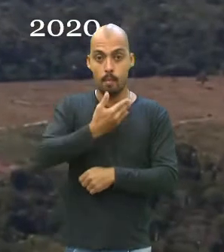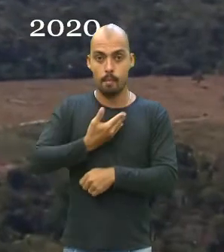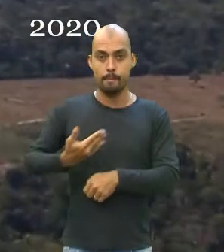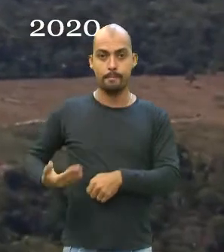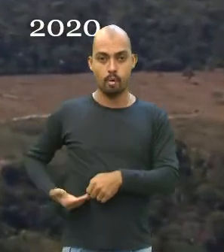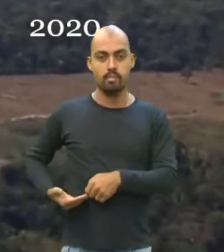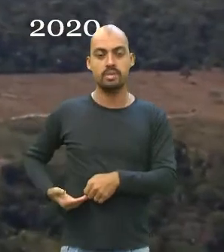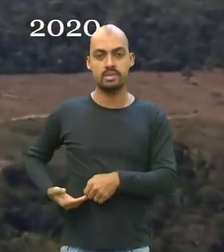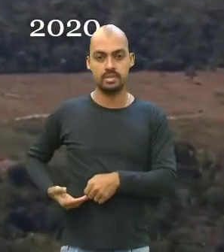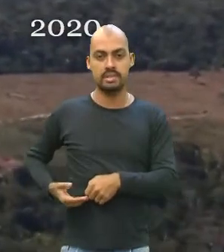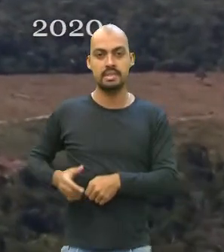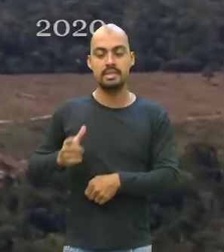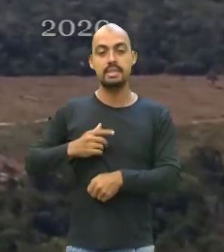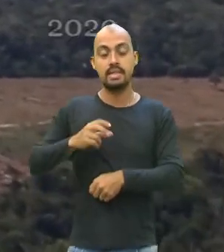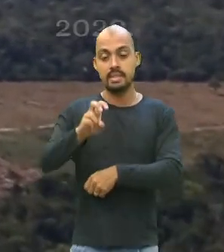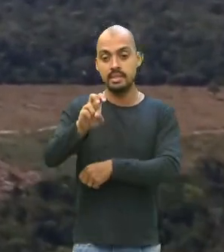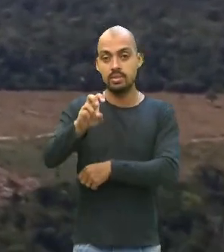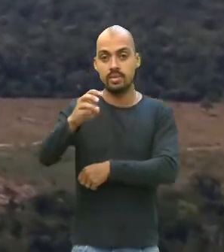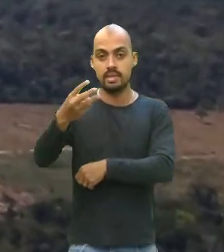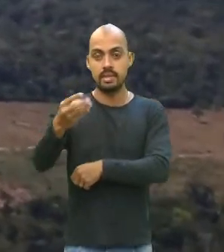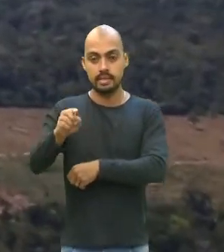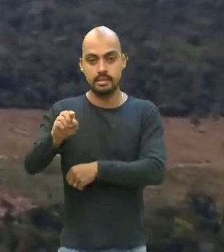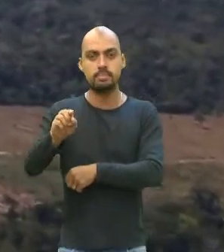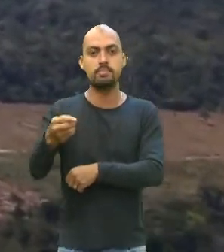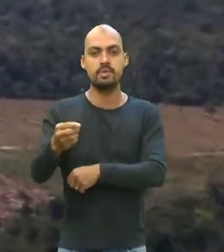foram atingidas por